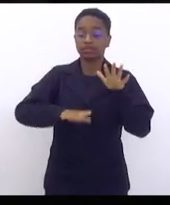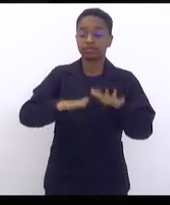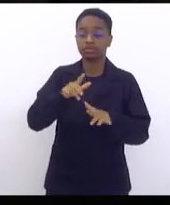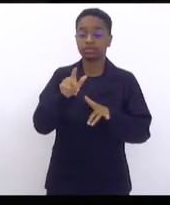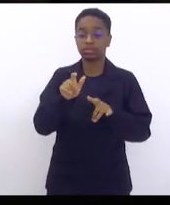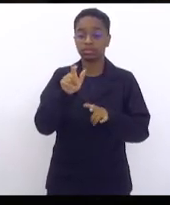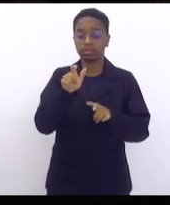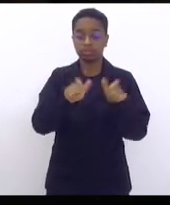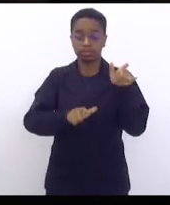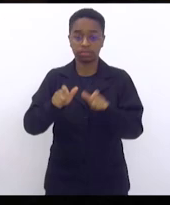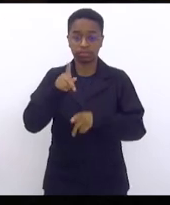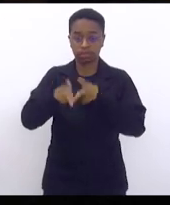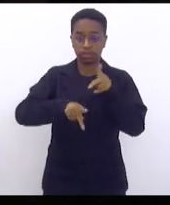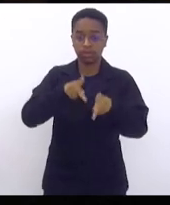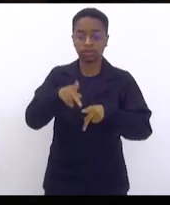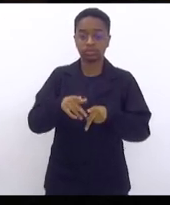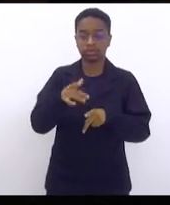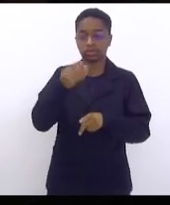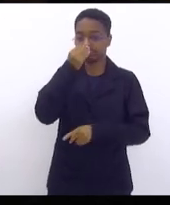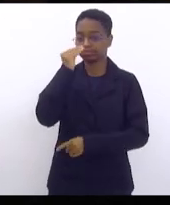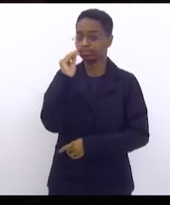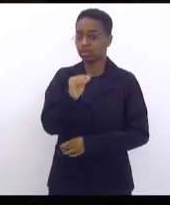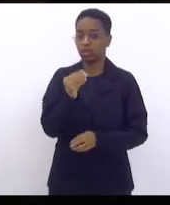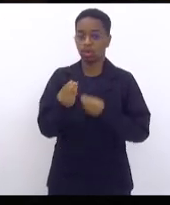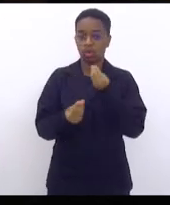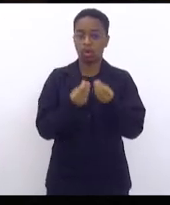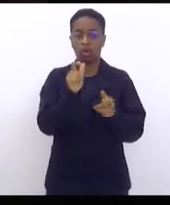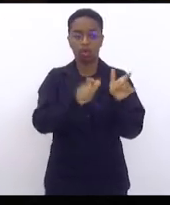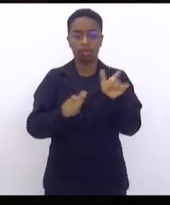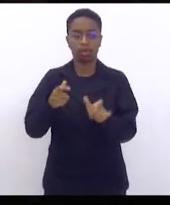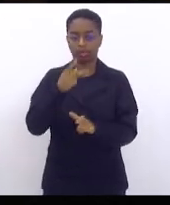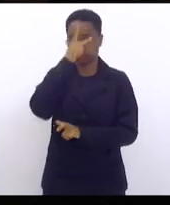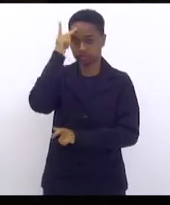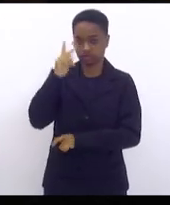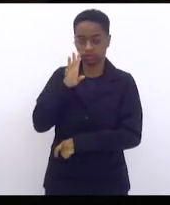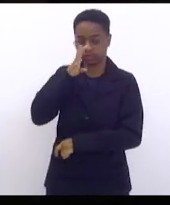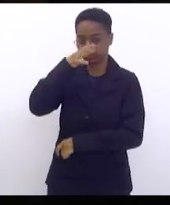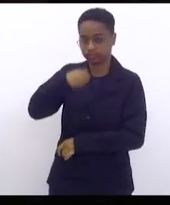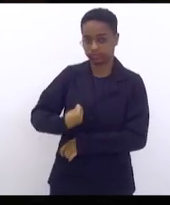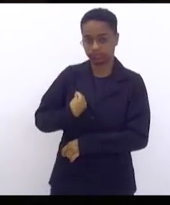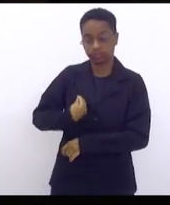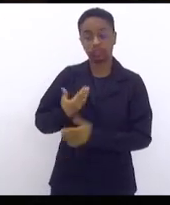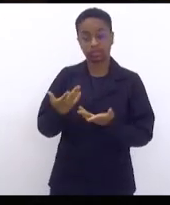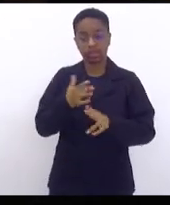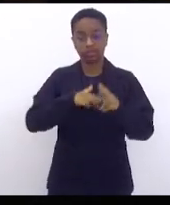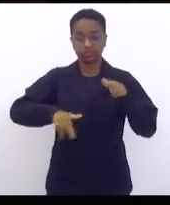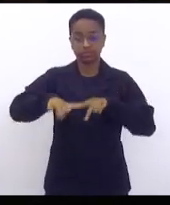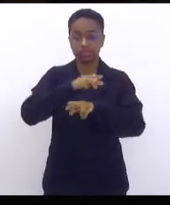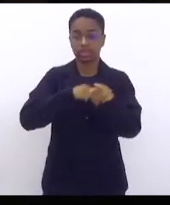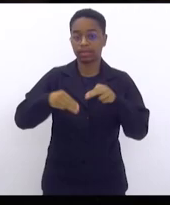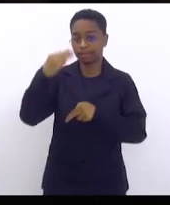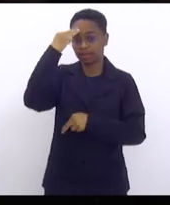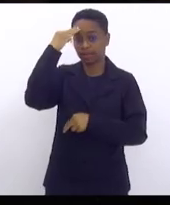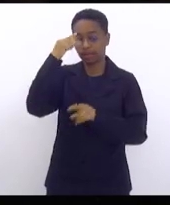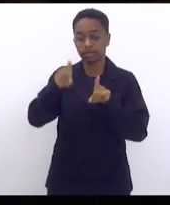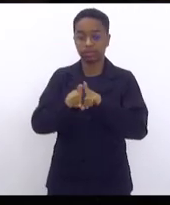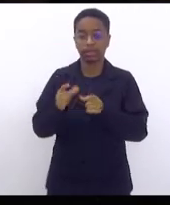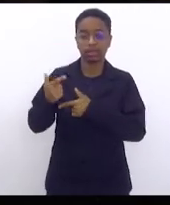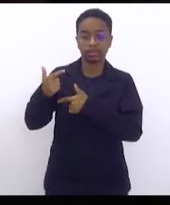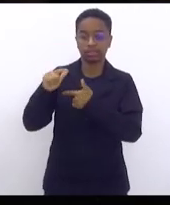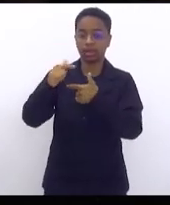público não está nem aí para como essas pessoas sobrevivem. E é isso, é a diversidade, é a memória, são as